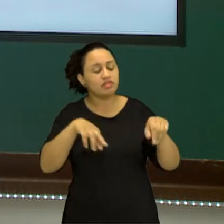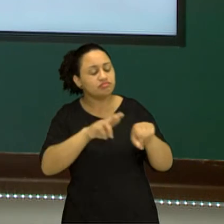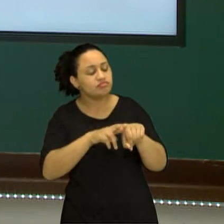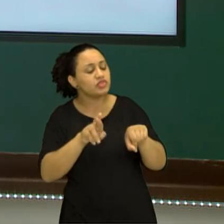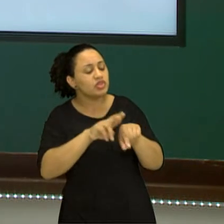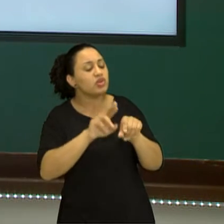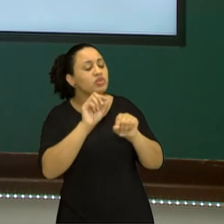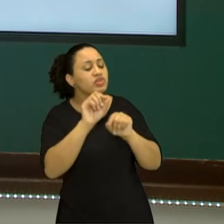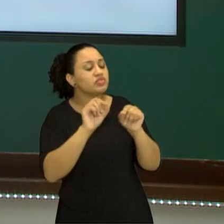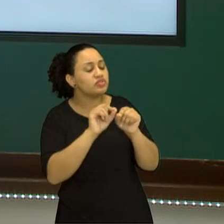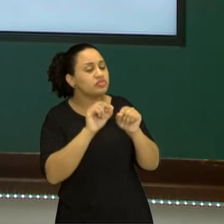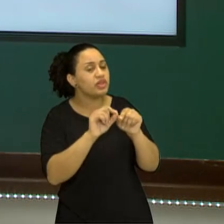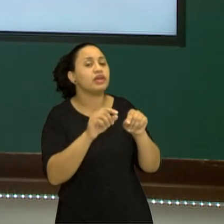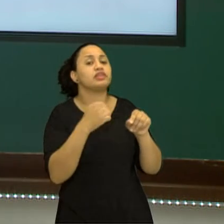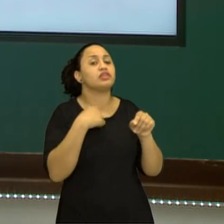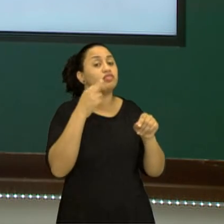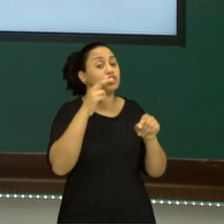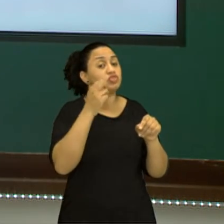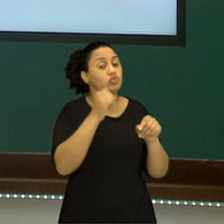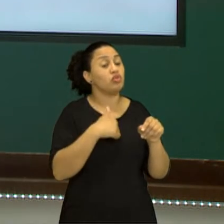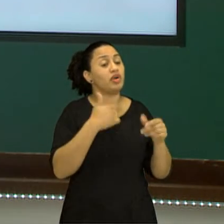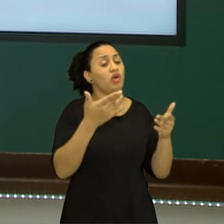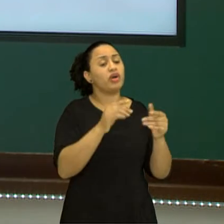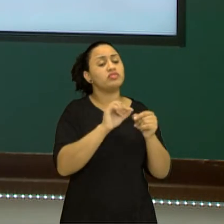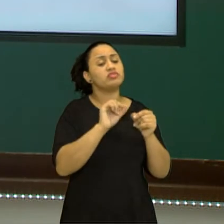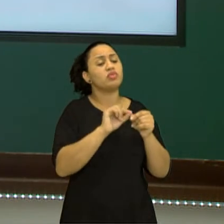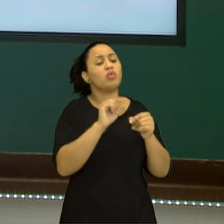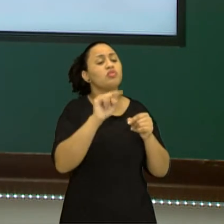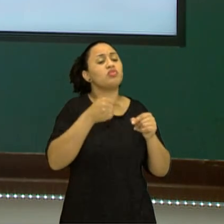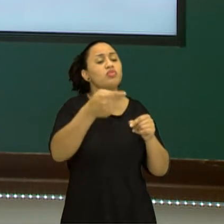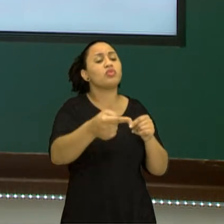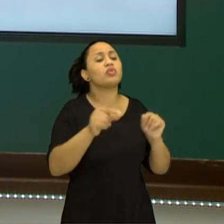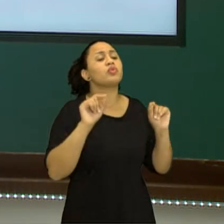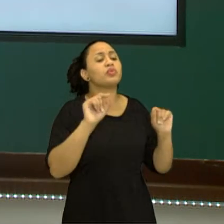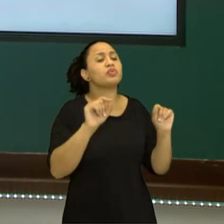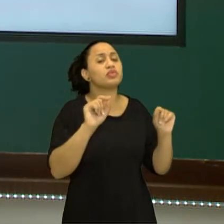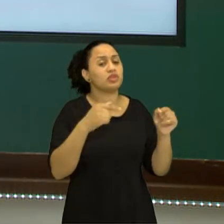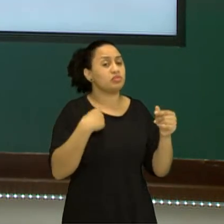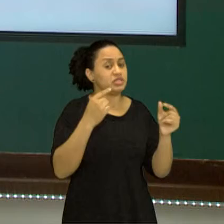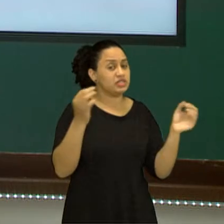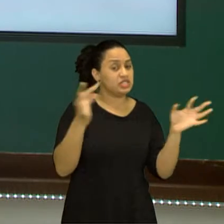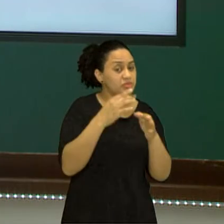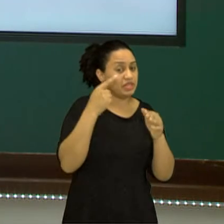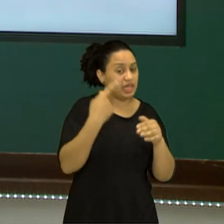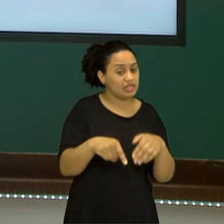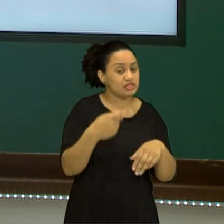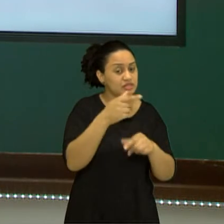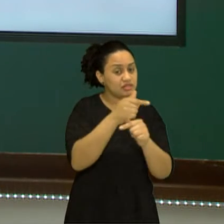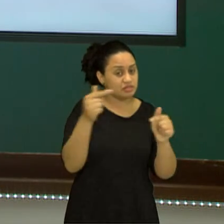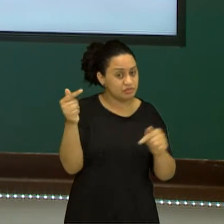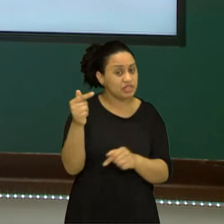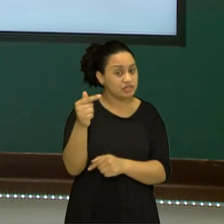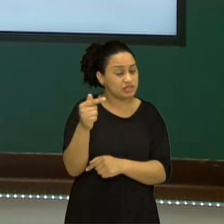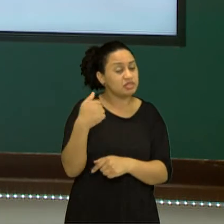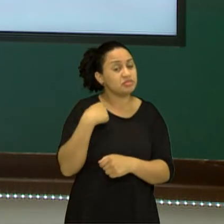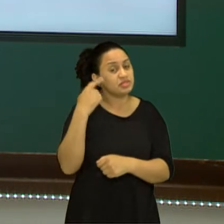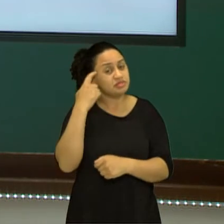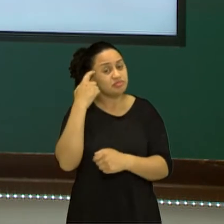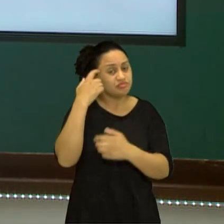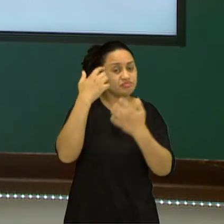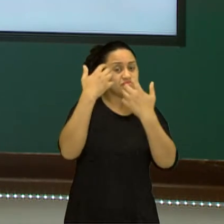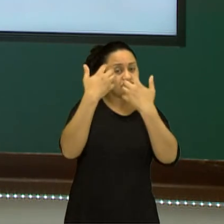né? Qual o próximo passo para a tarefa? Você realmente precisa finalizar a tarefa essa semana? Então, a gente precisa pensar